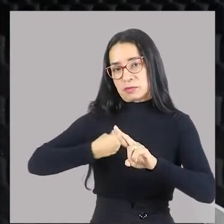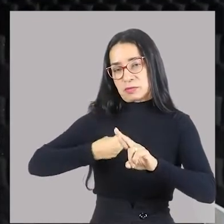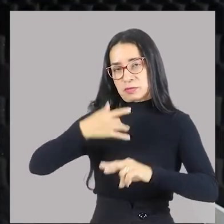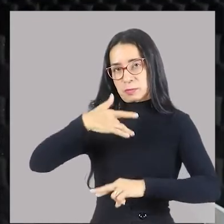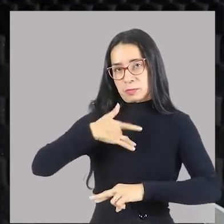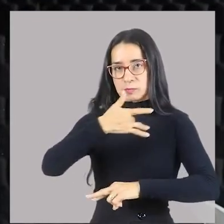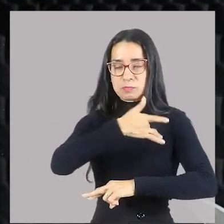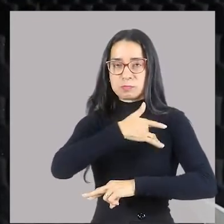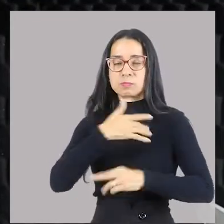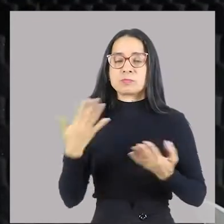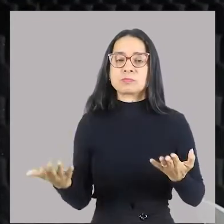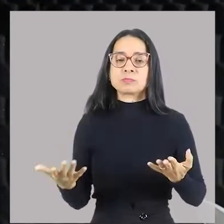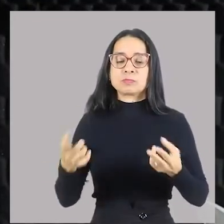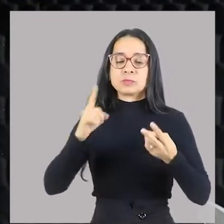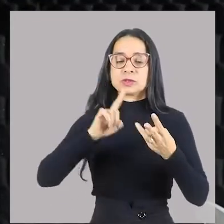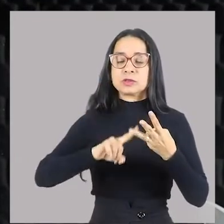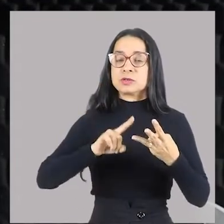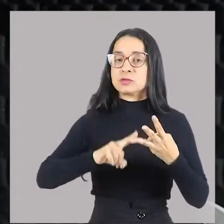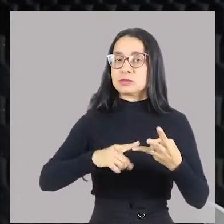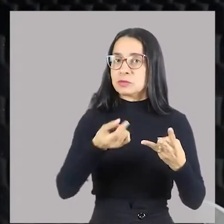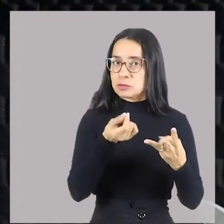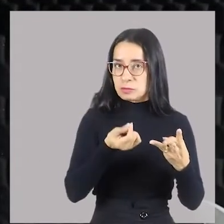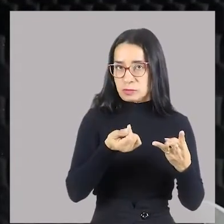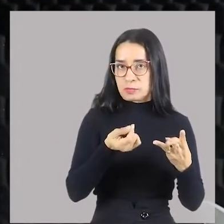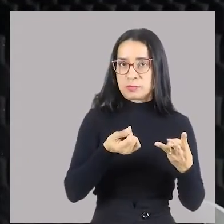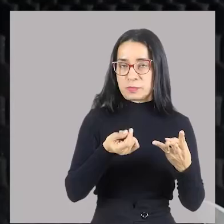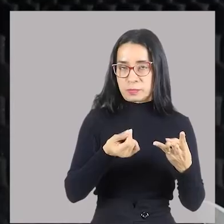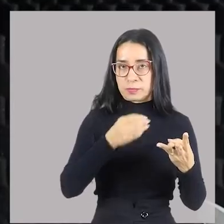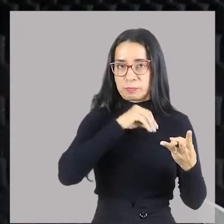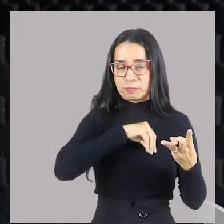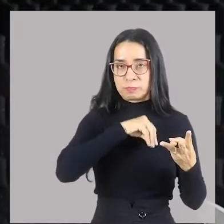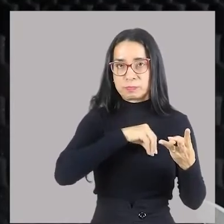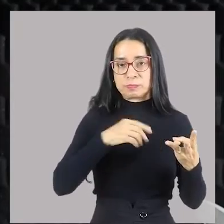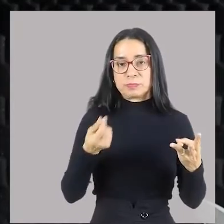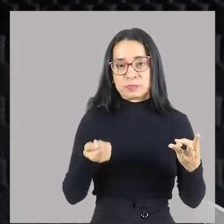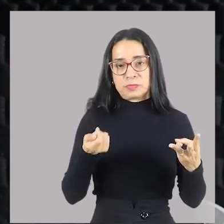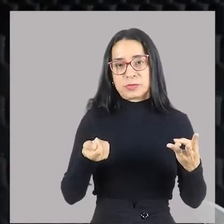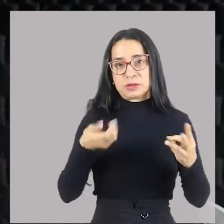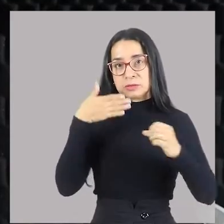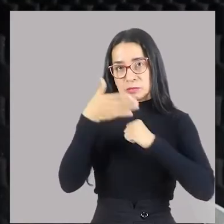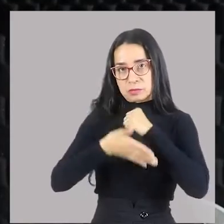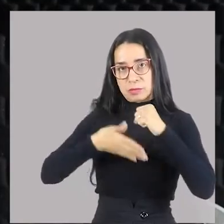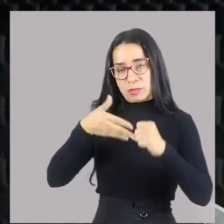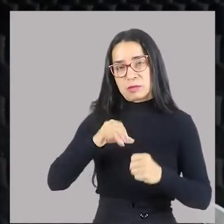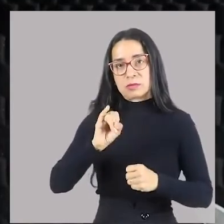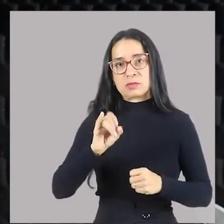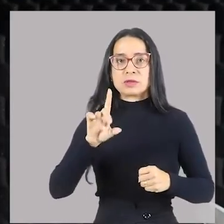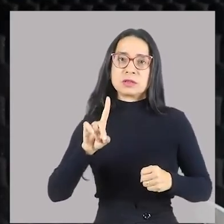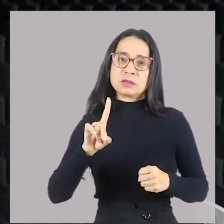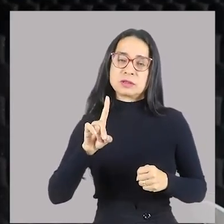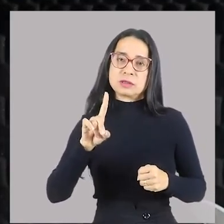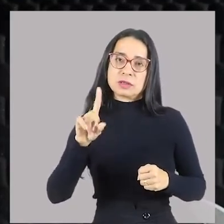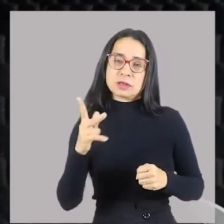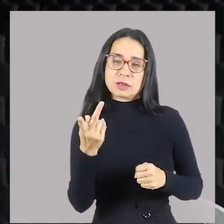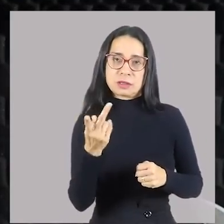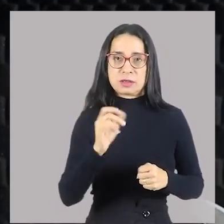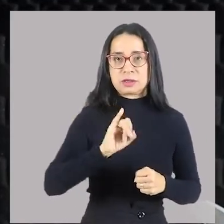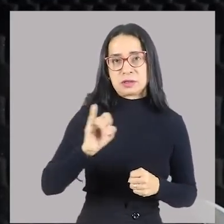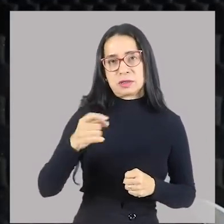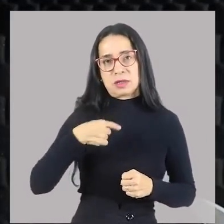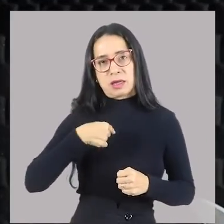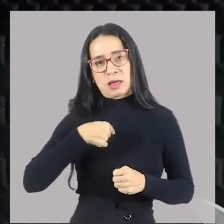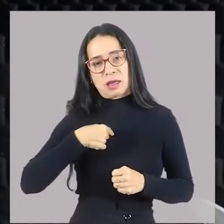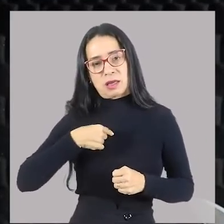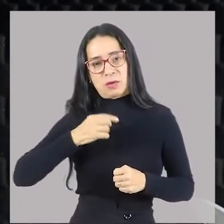saúde e a renda. Esses são os pilares do IDH. Então, se eu sou